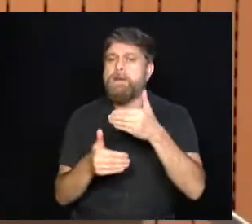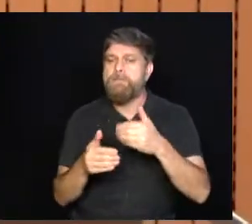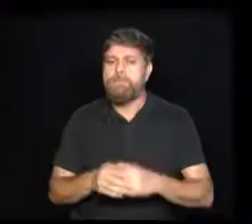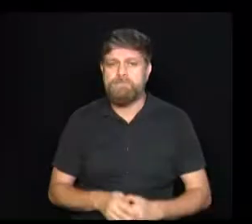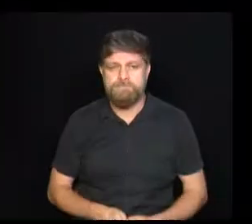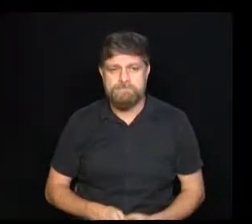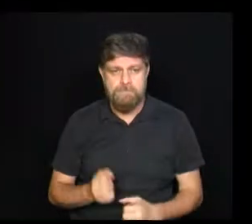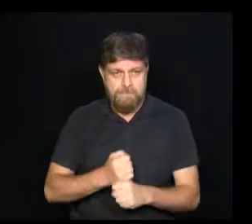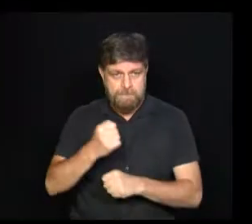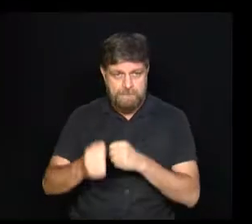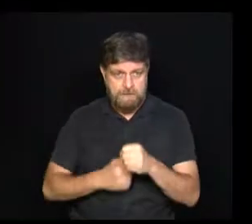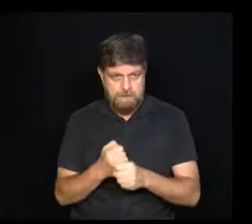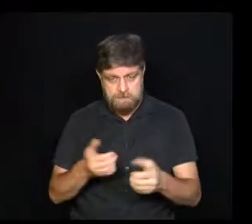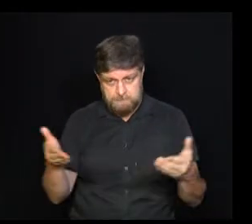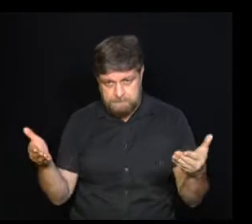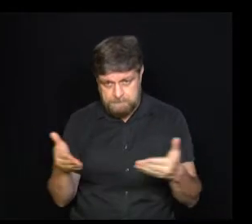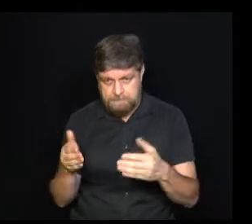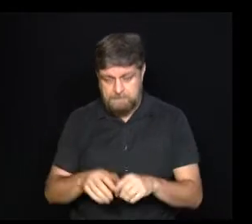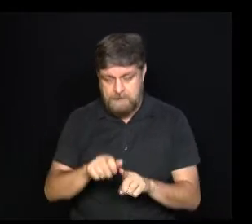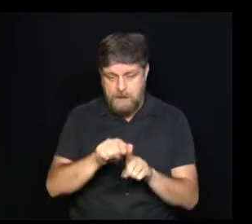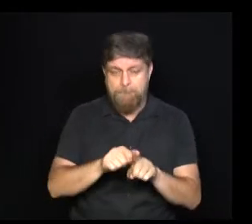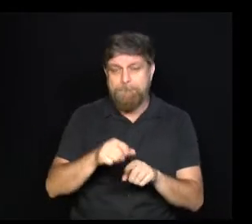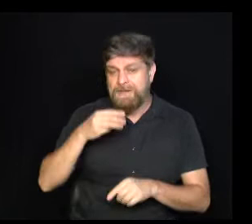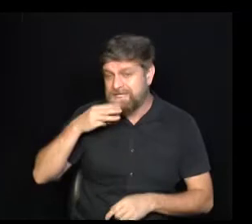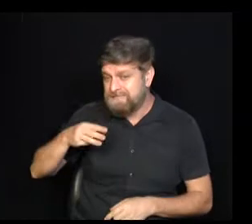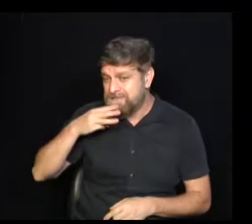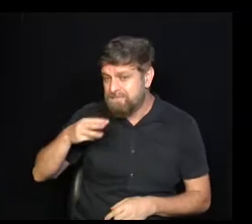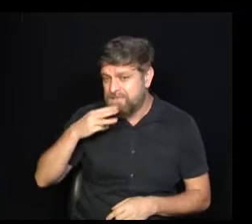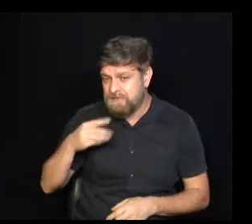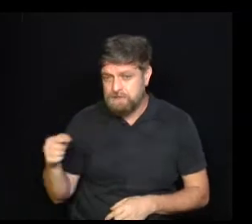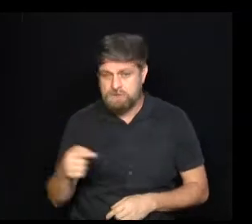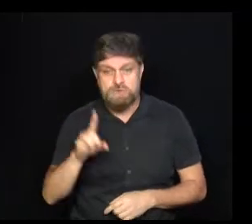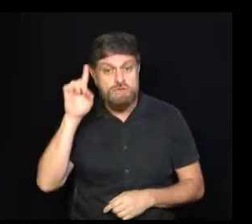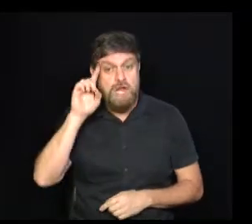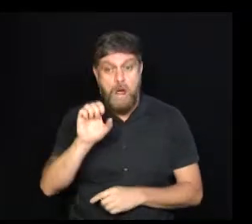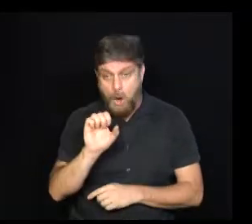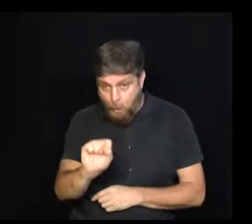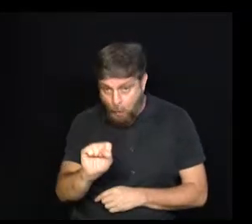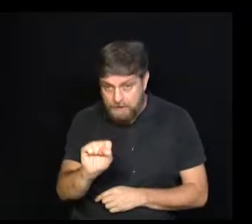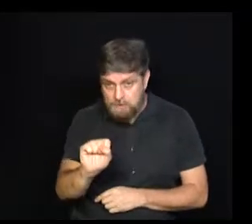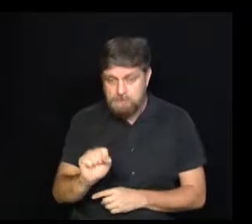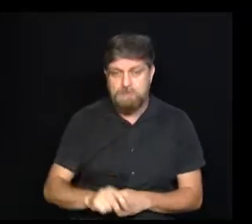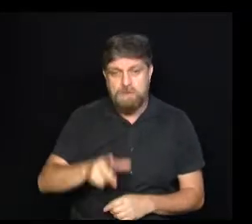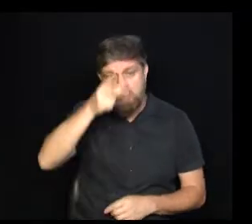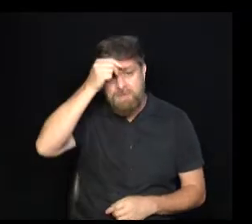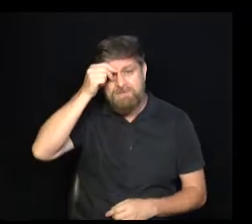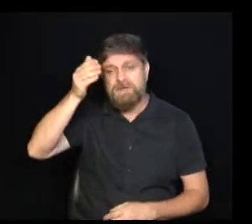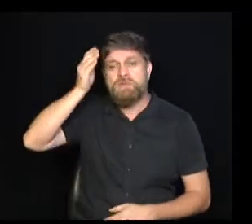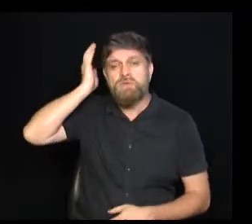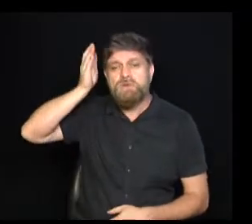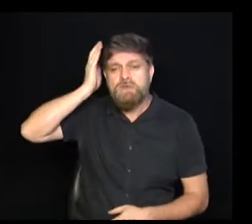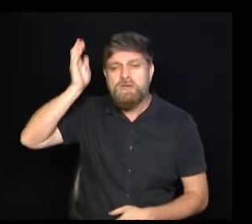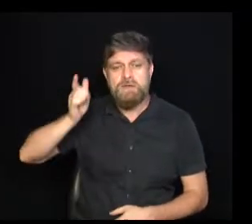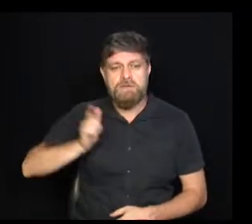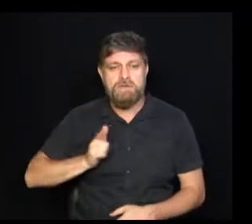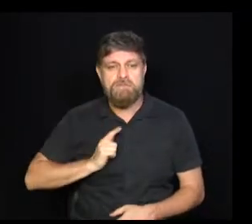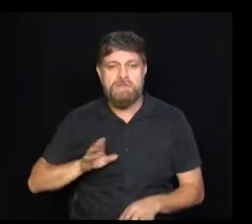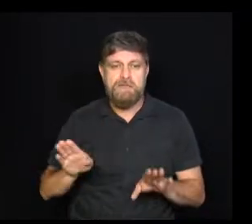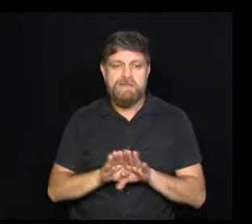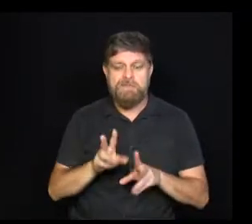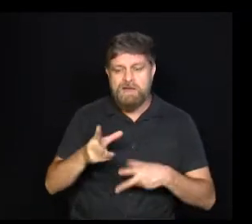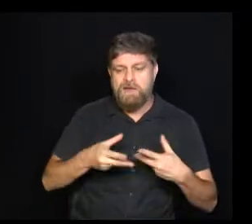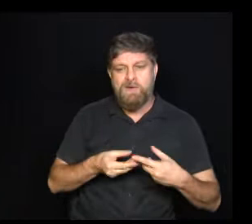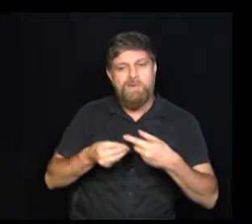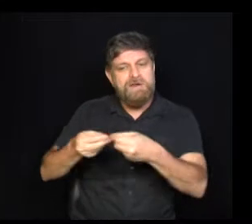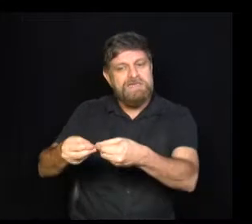Esse ano, também no mês de março, lá no dia 8, o nosso prefeito Dário Saad presenteou também as mulheres